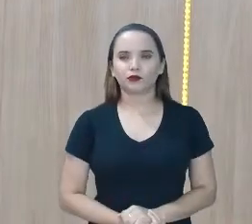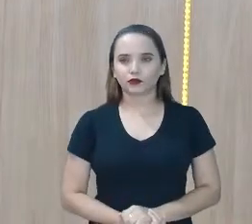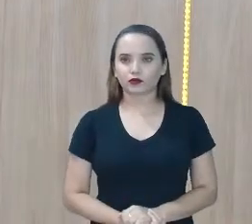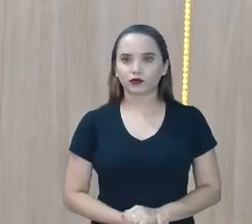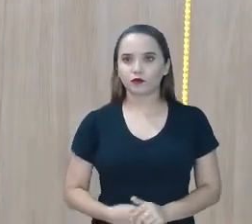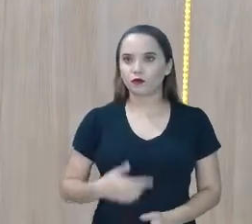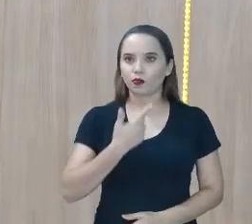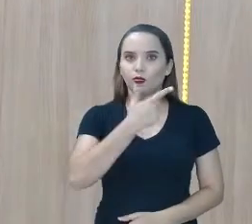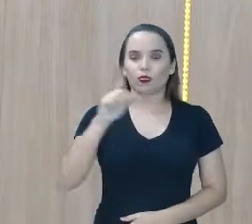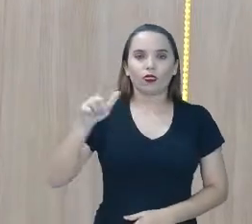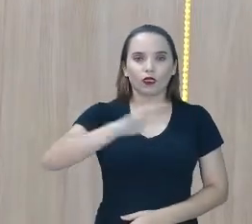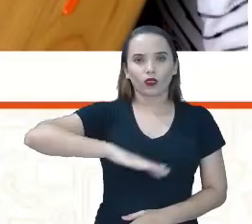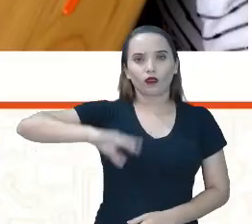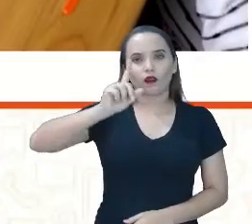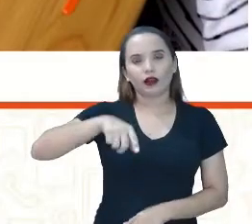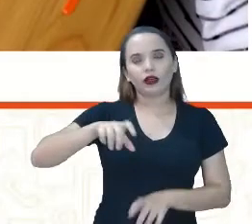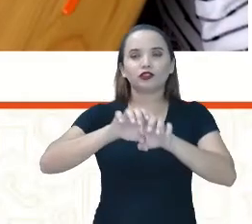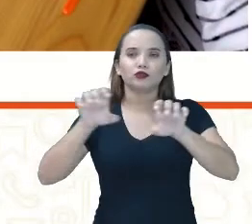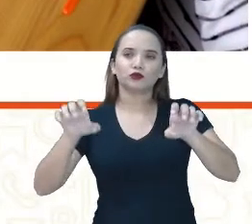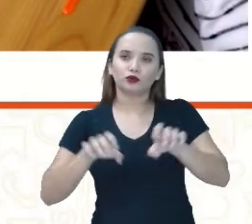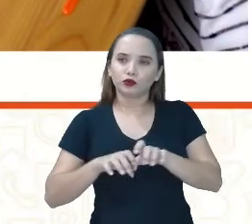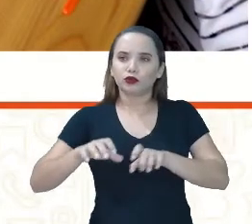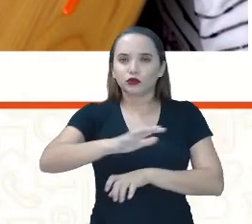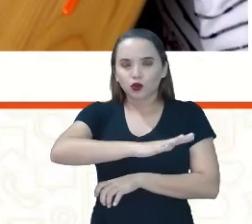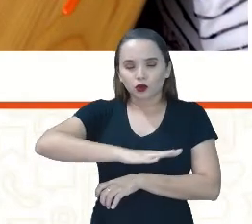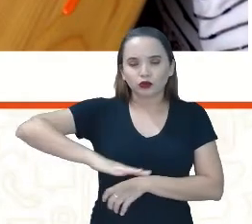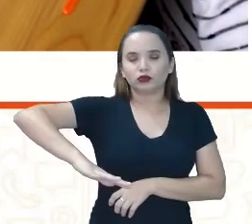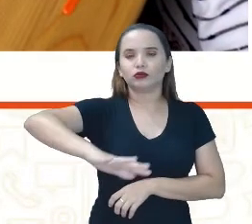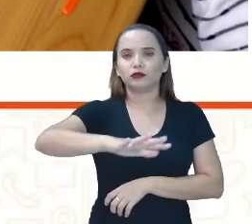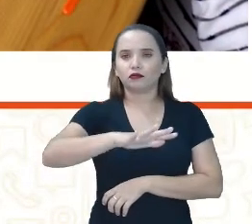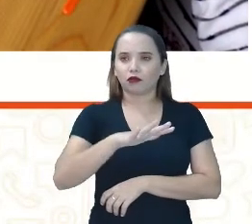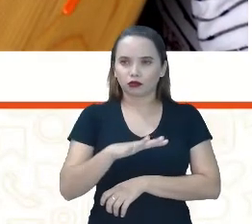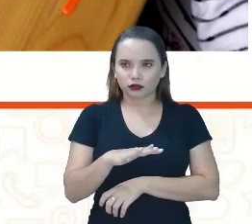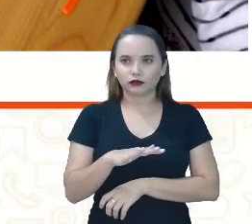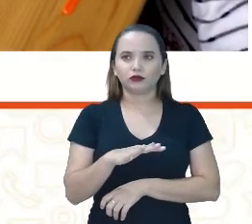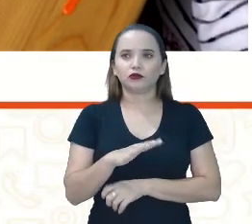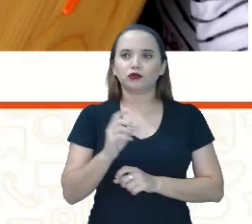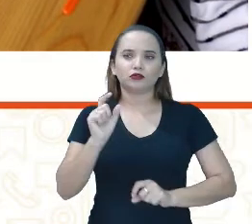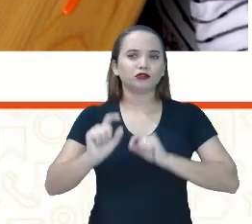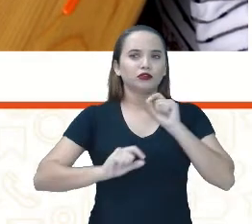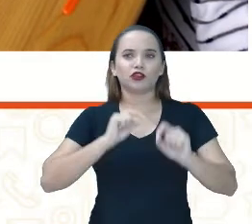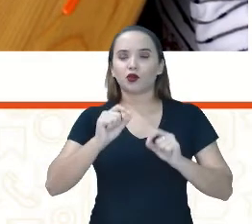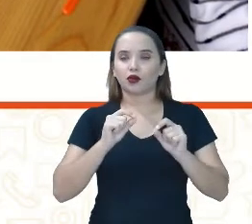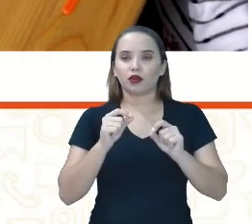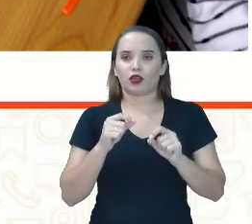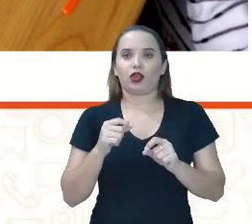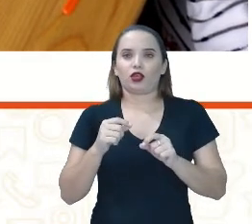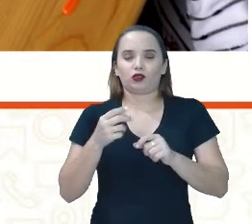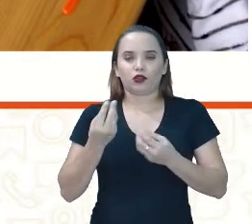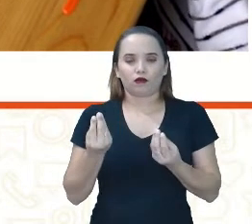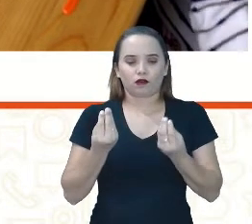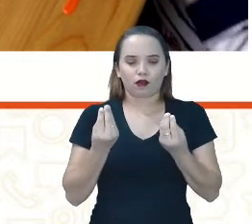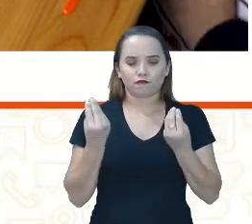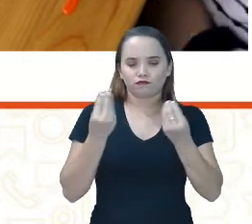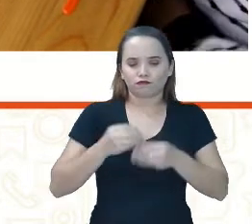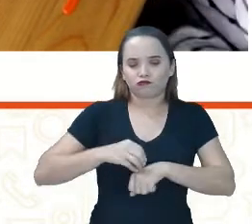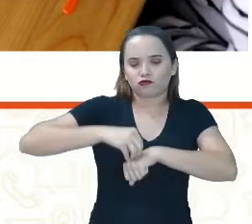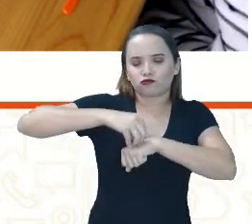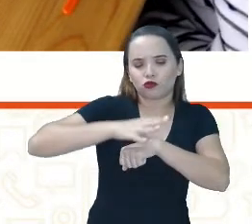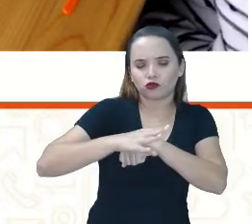Outra área é a estruturação espaço-temporal, né? Quando a gente traz diferentes estruturas,